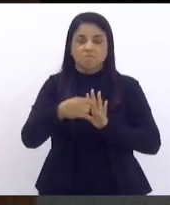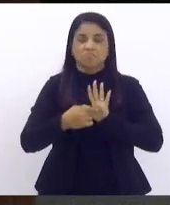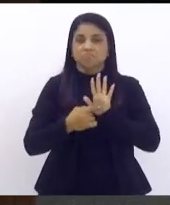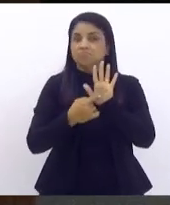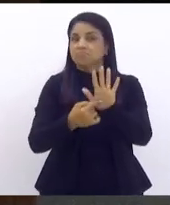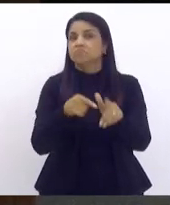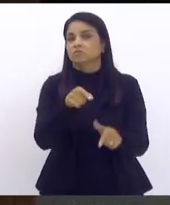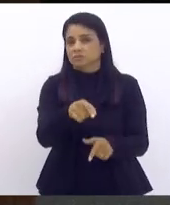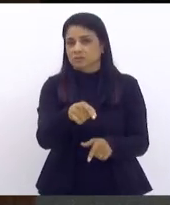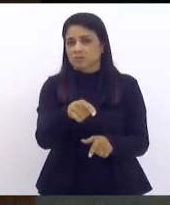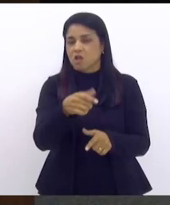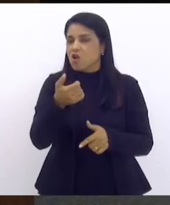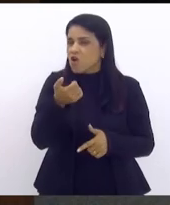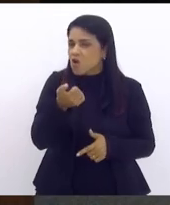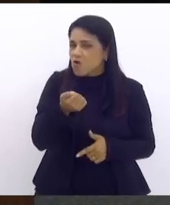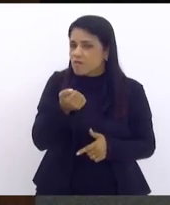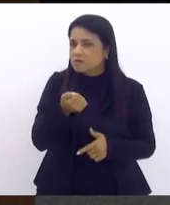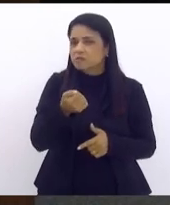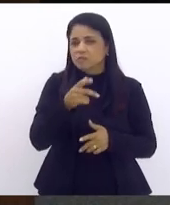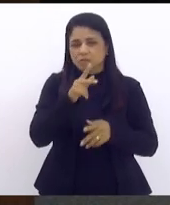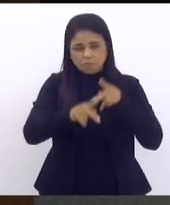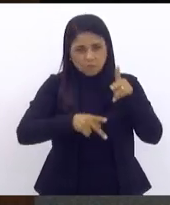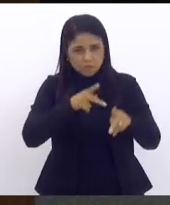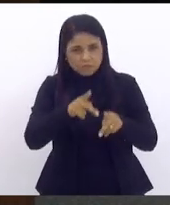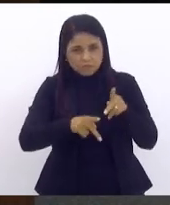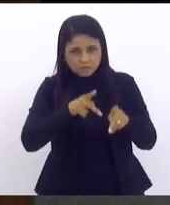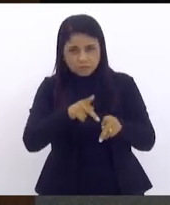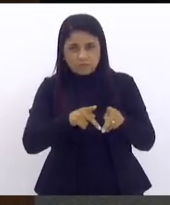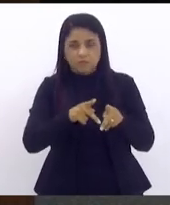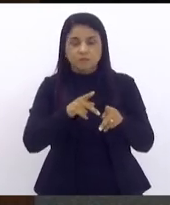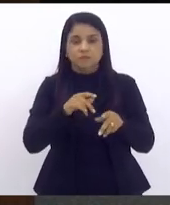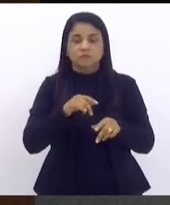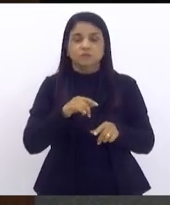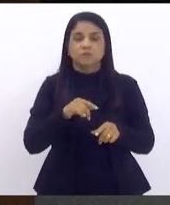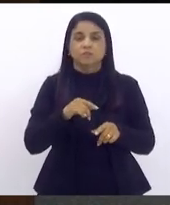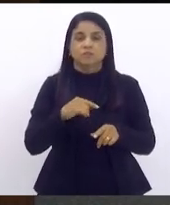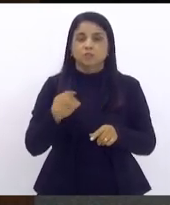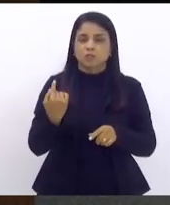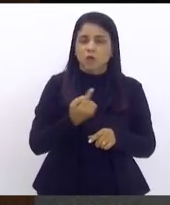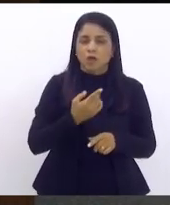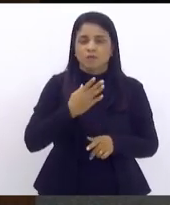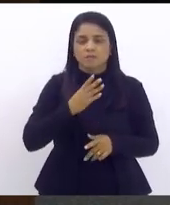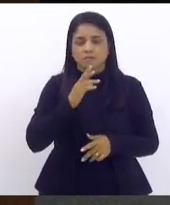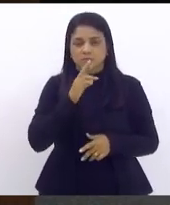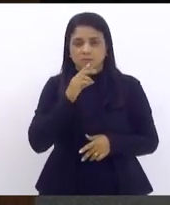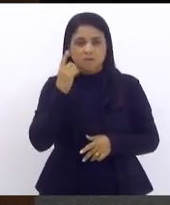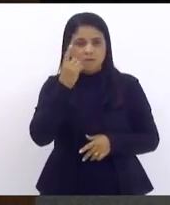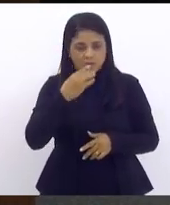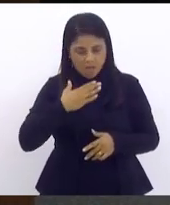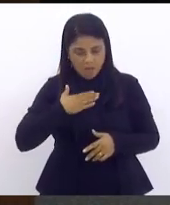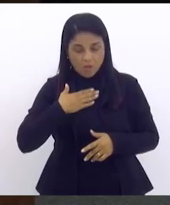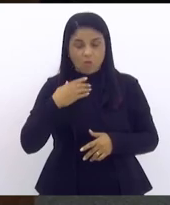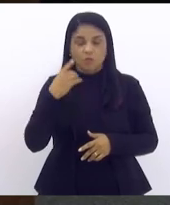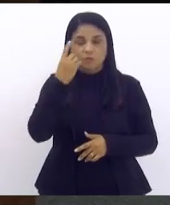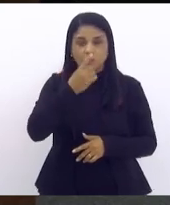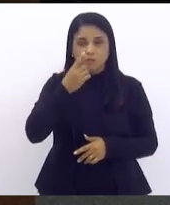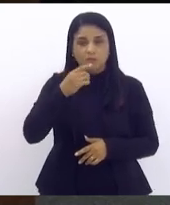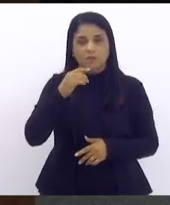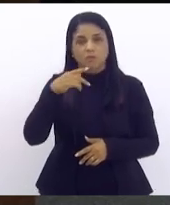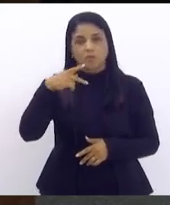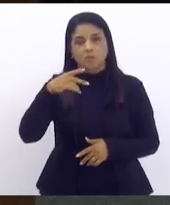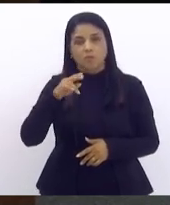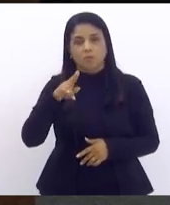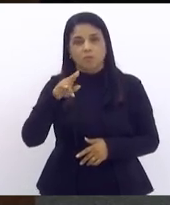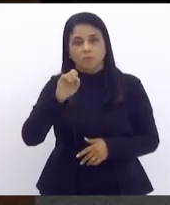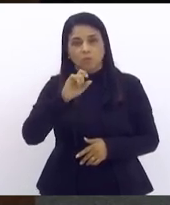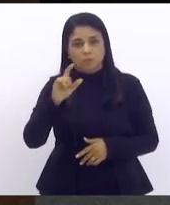está acontecendo é covardia com as pessoas, e nós aqui nos dirigindo, eu, deputado Alan Lopes, deputado Felipe Poubel, nos dirigindo